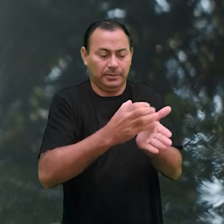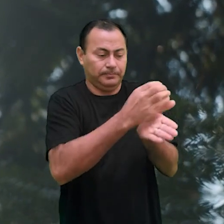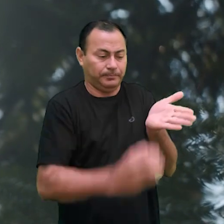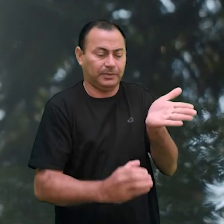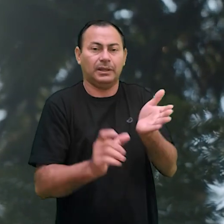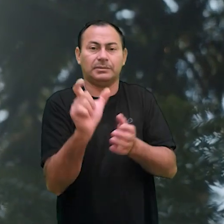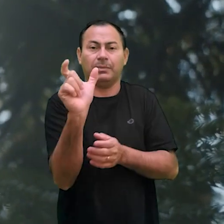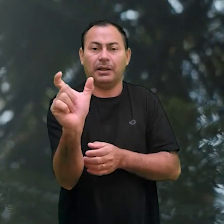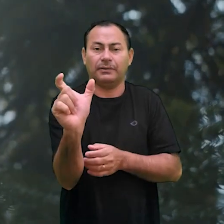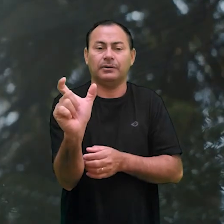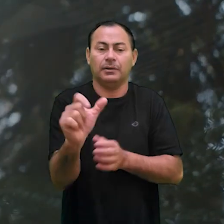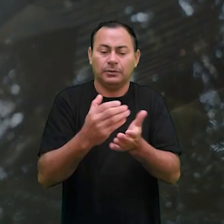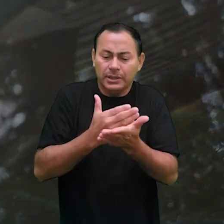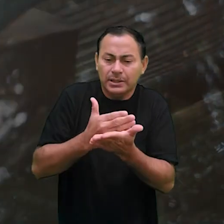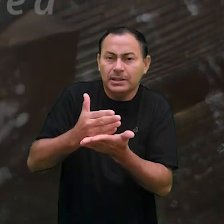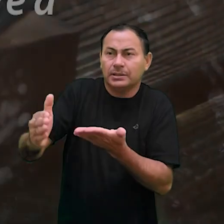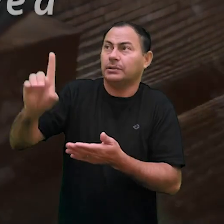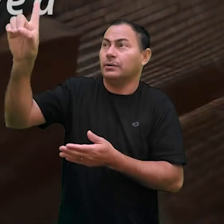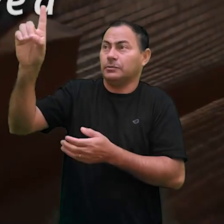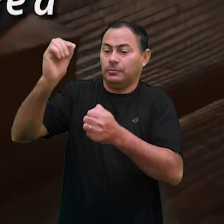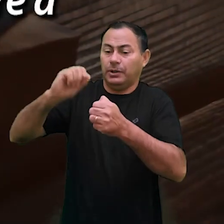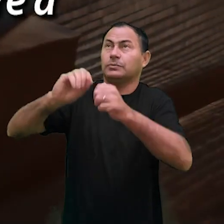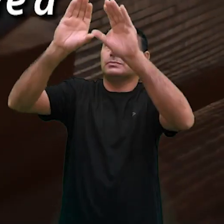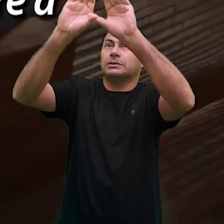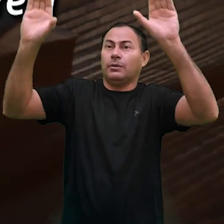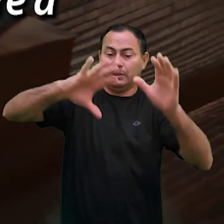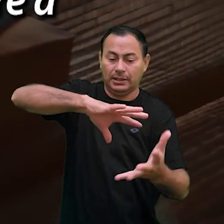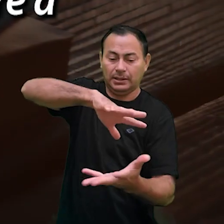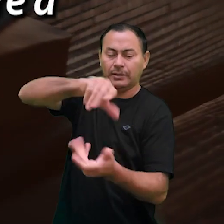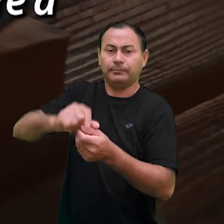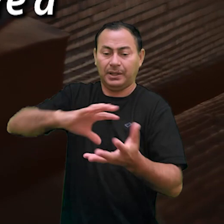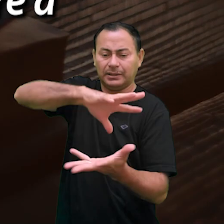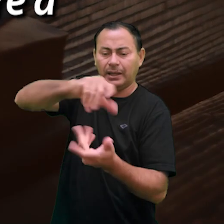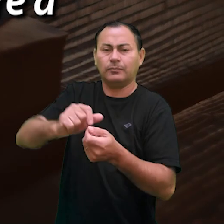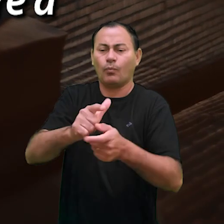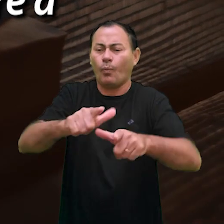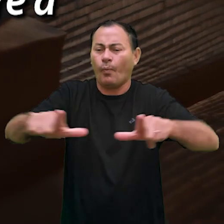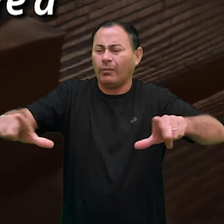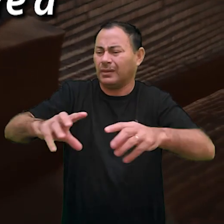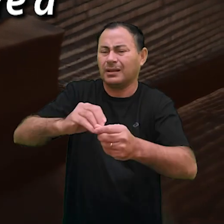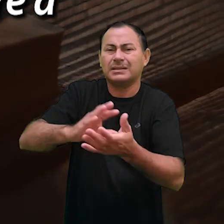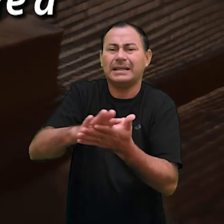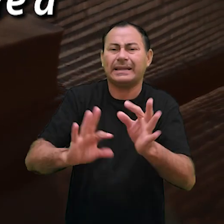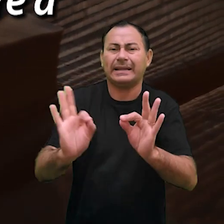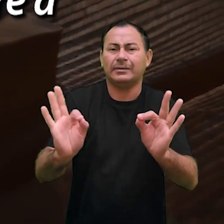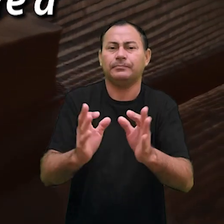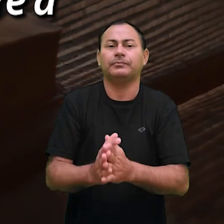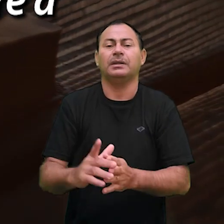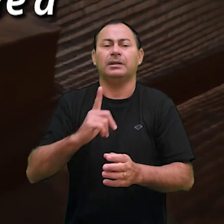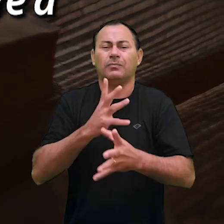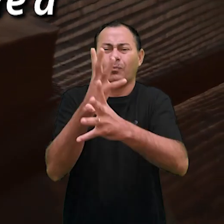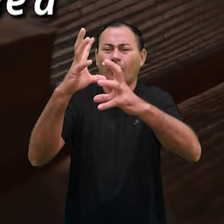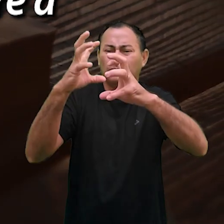No primeiro capítulo de Gênesis temos essas palavras. No princípio, Deus criou os céus e a terra. A terra, porém, estava sem forma